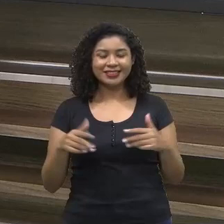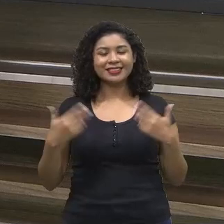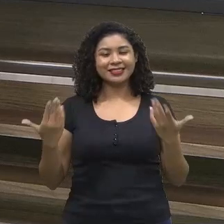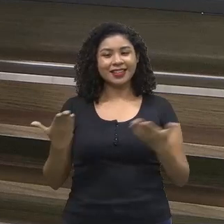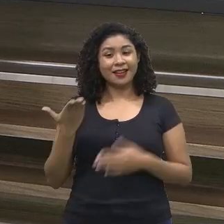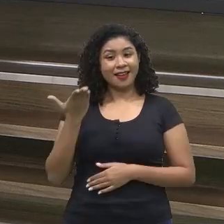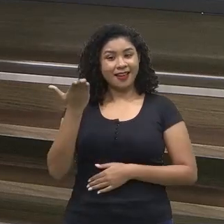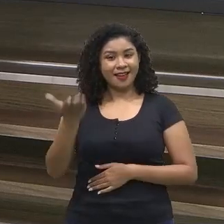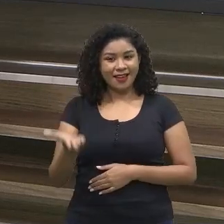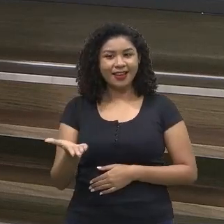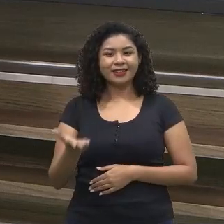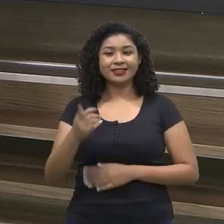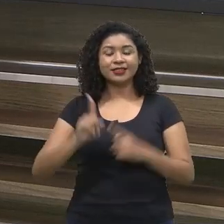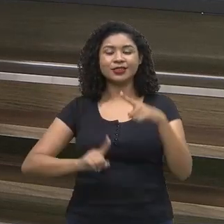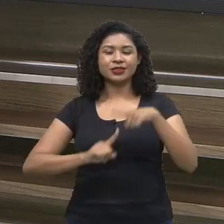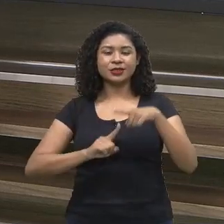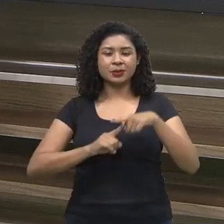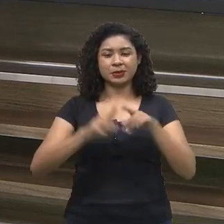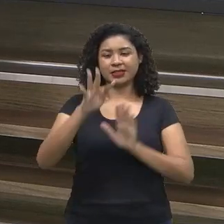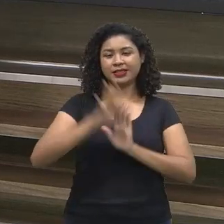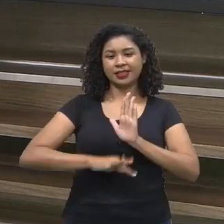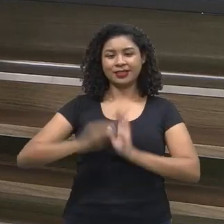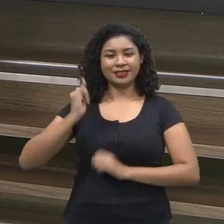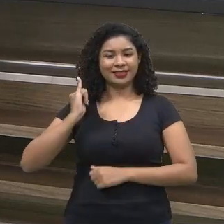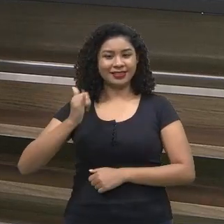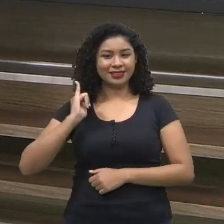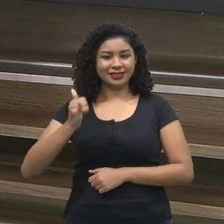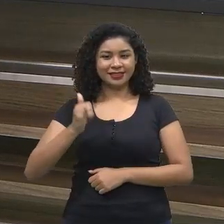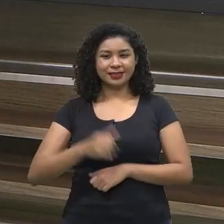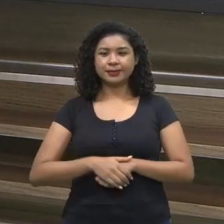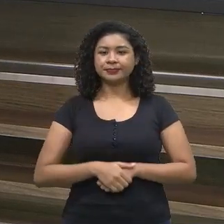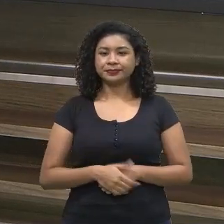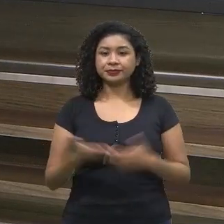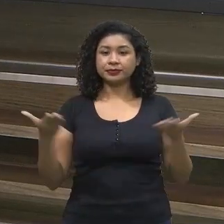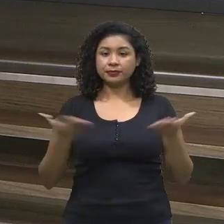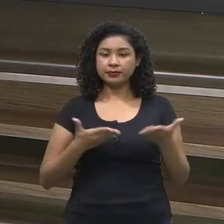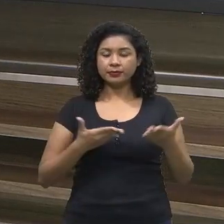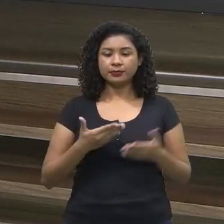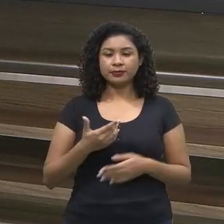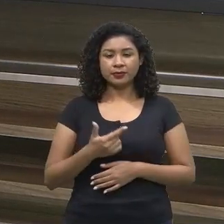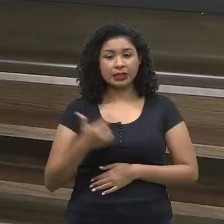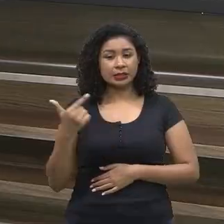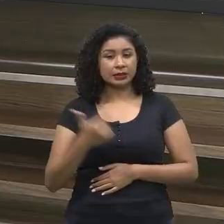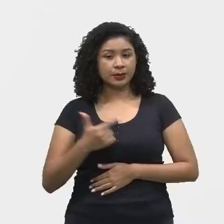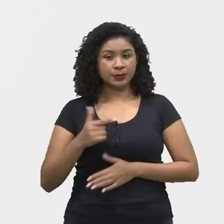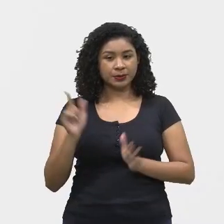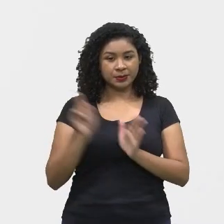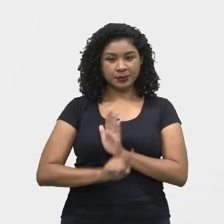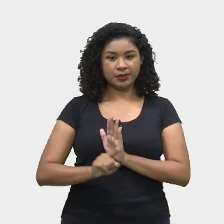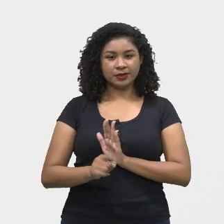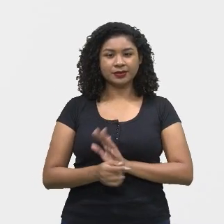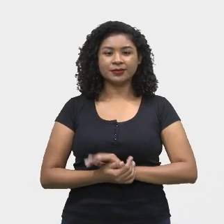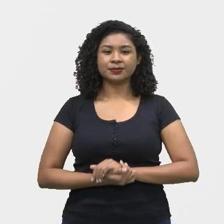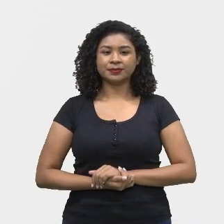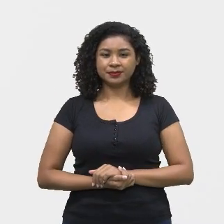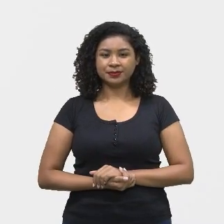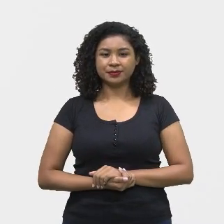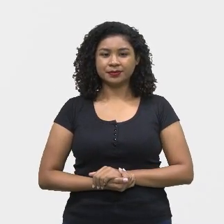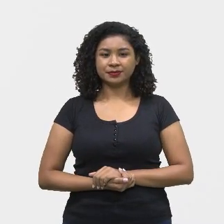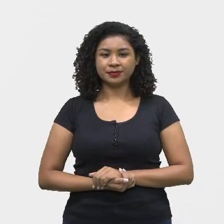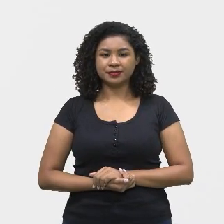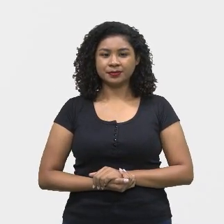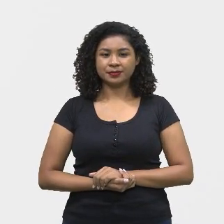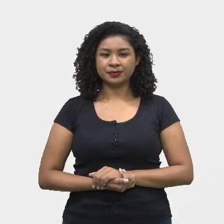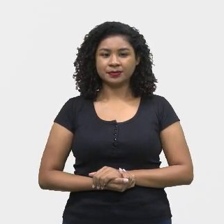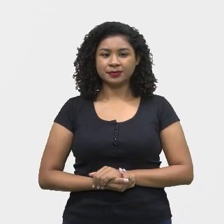se refere ao tipo textual narração. Muito bem, vamos para a nossa segunda questão. A segunda